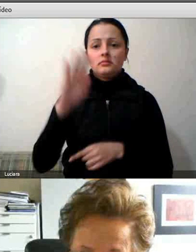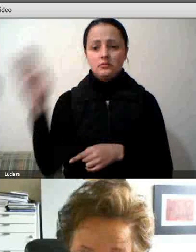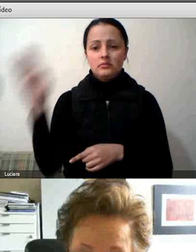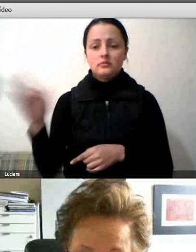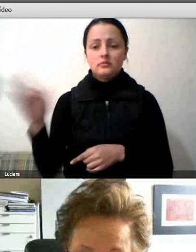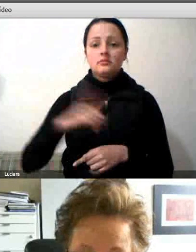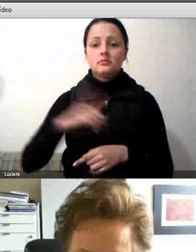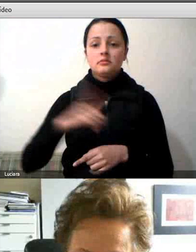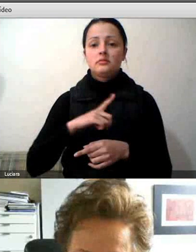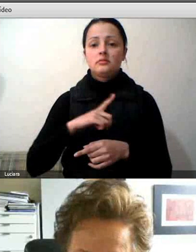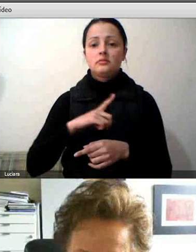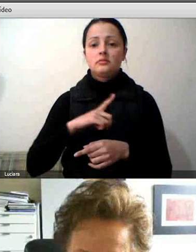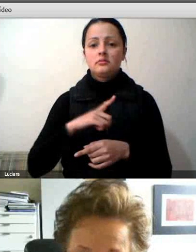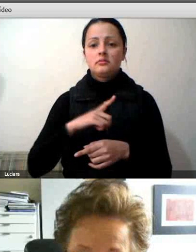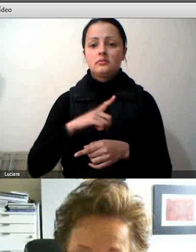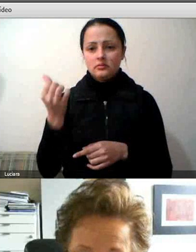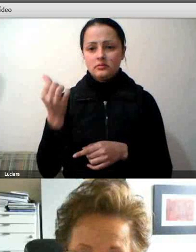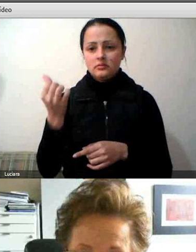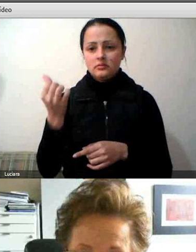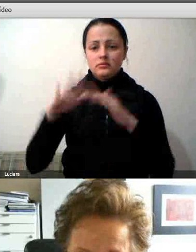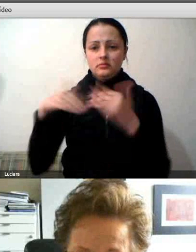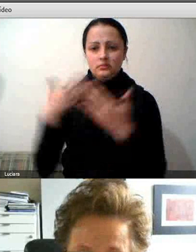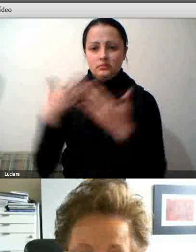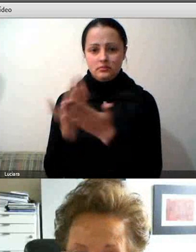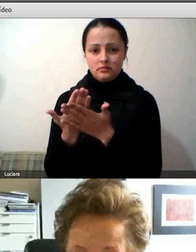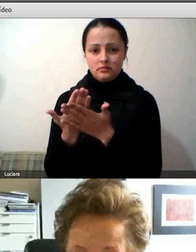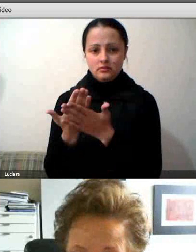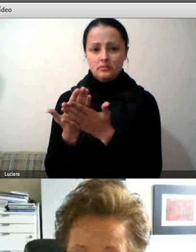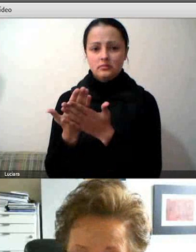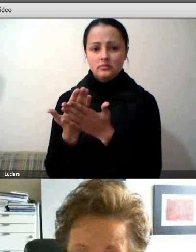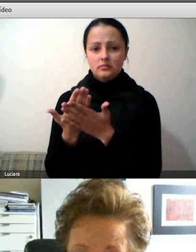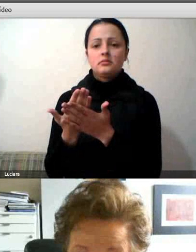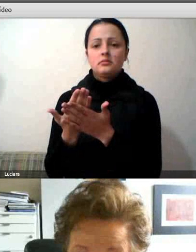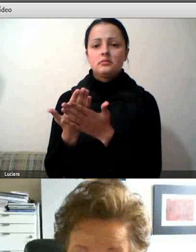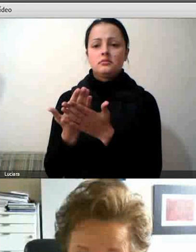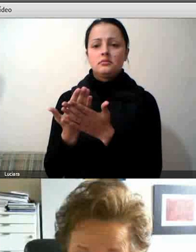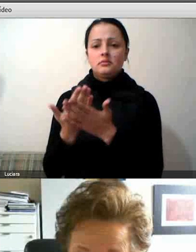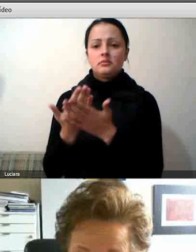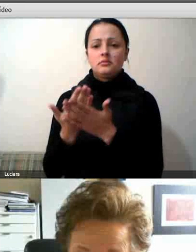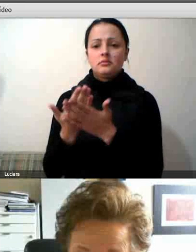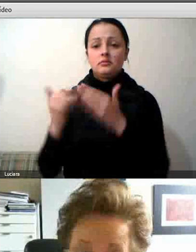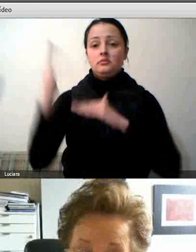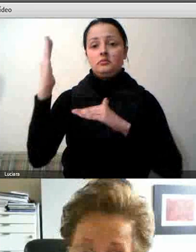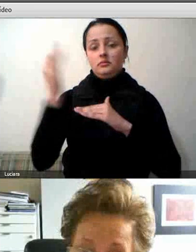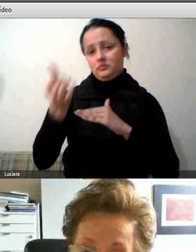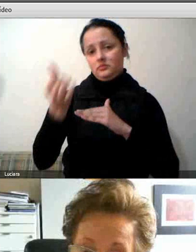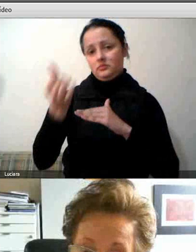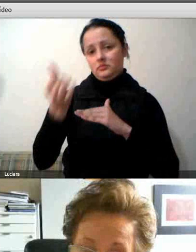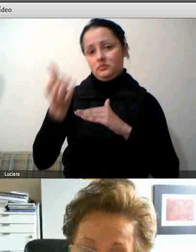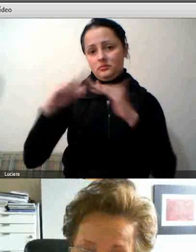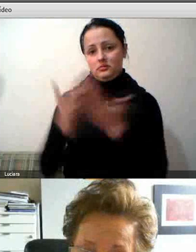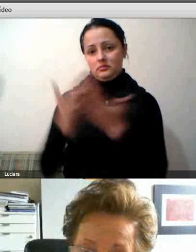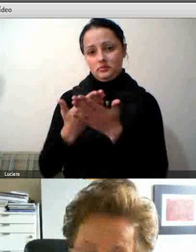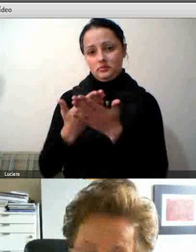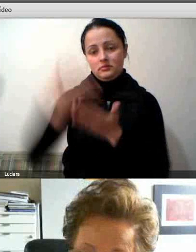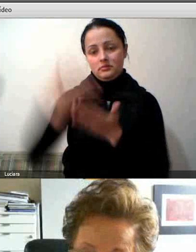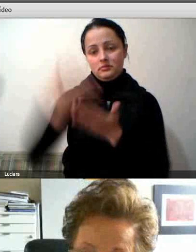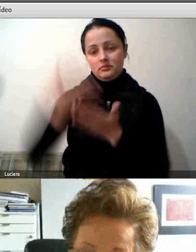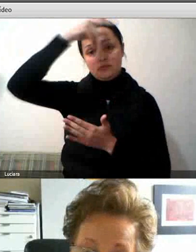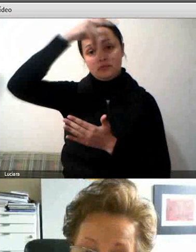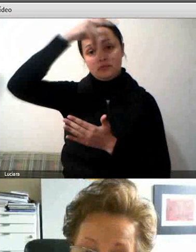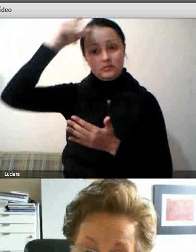escolas, mais além do UCA, mais 6 escolas municipais. Então o governador está